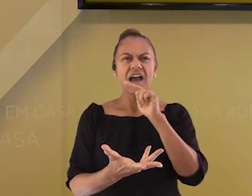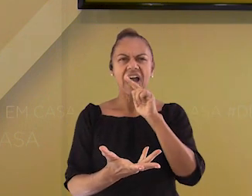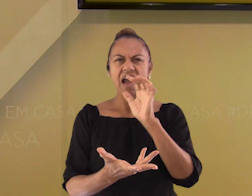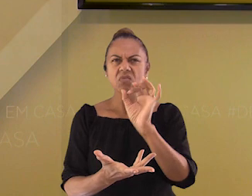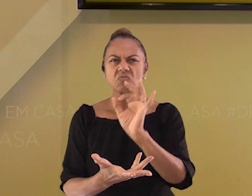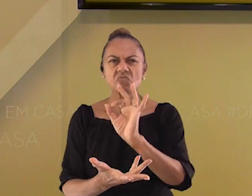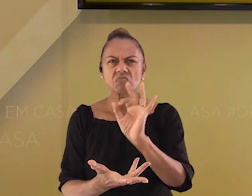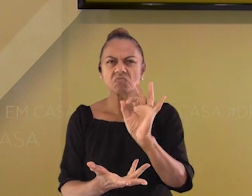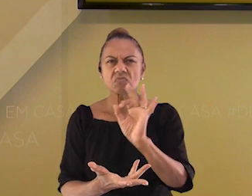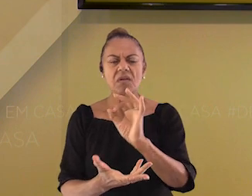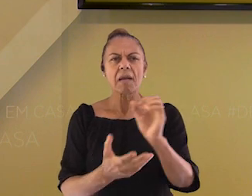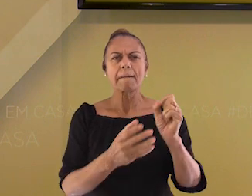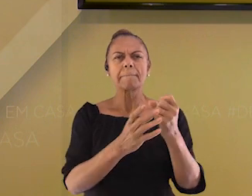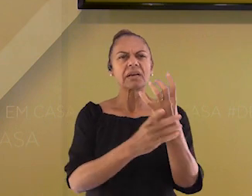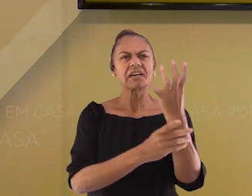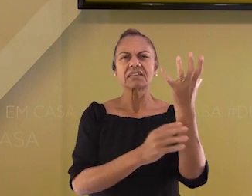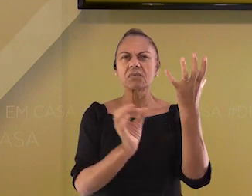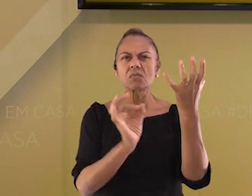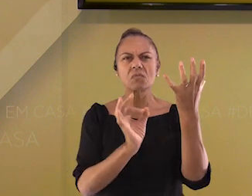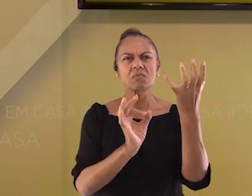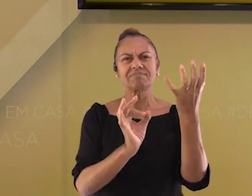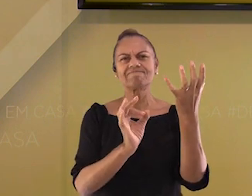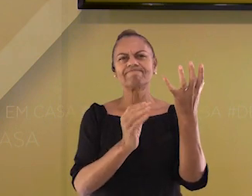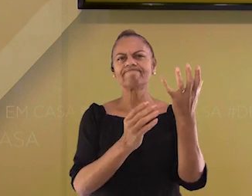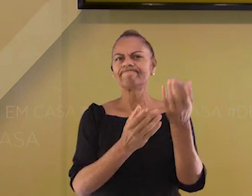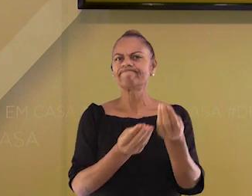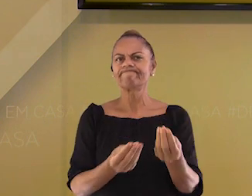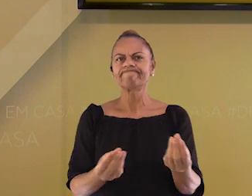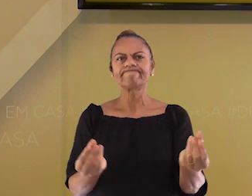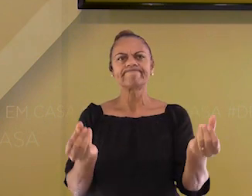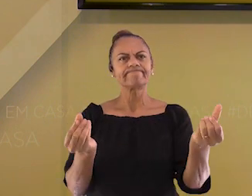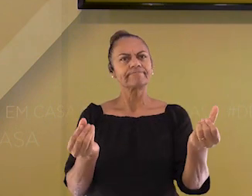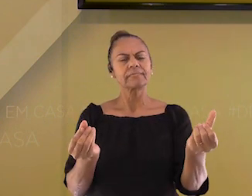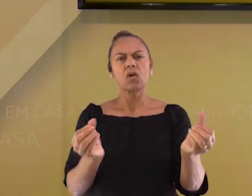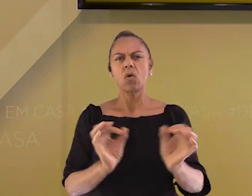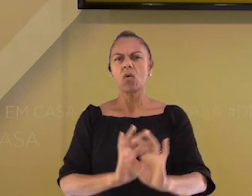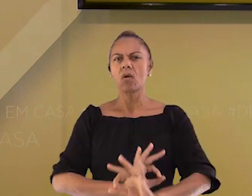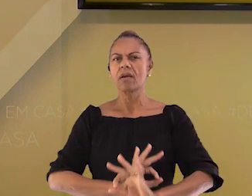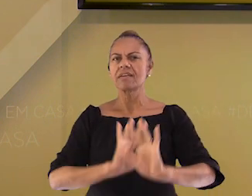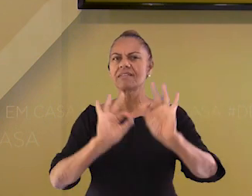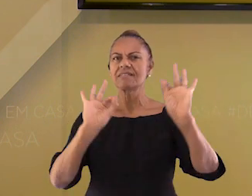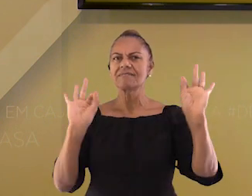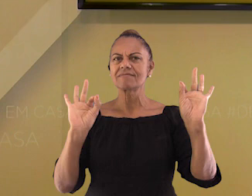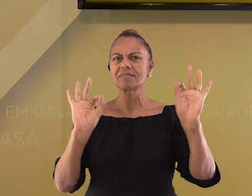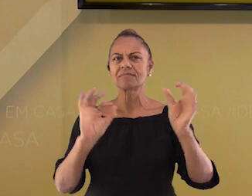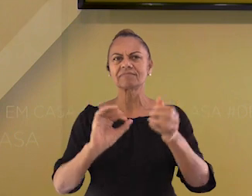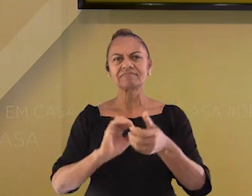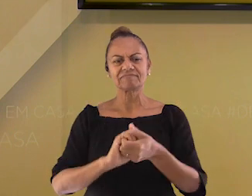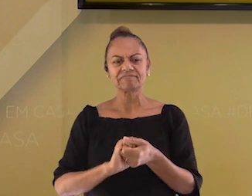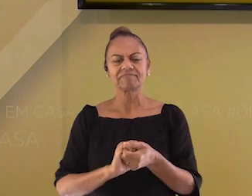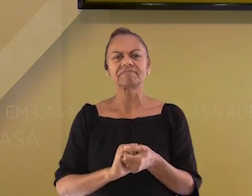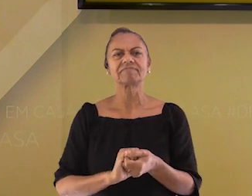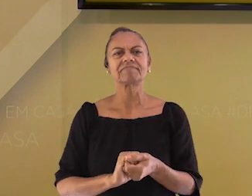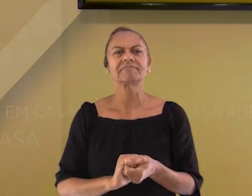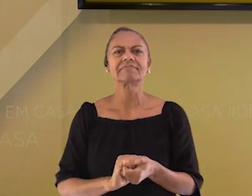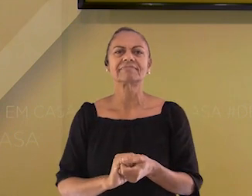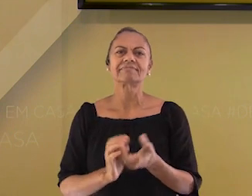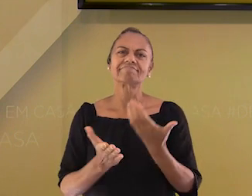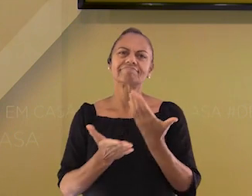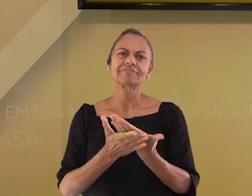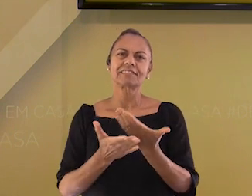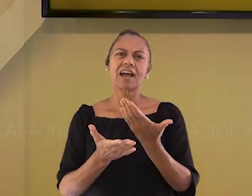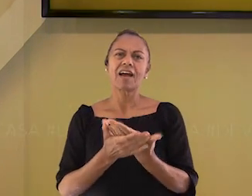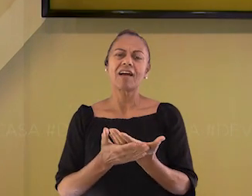plantas e sem a água? Horrível, não é mesmo? Seria péssimo ficar sem aquela sombra de uma